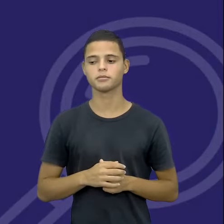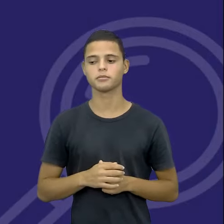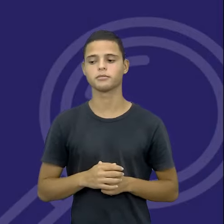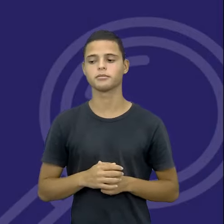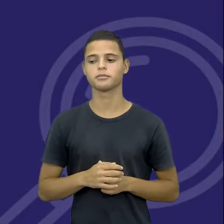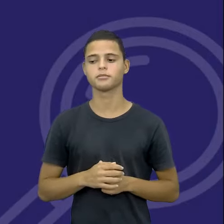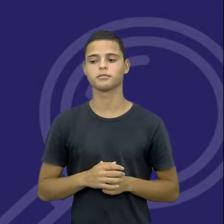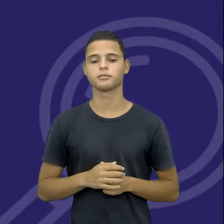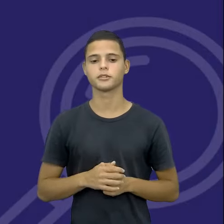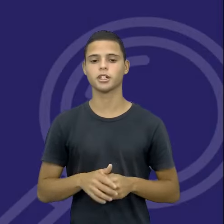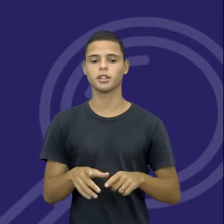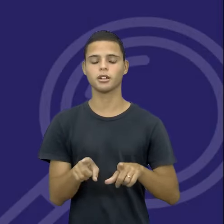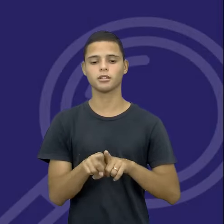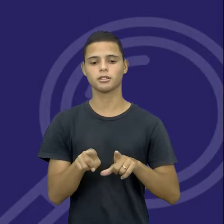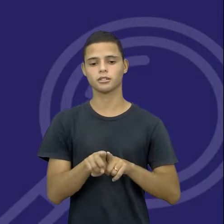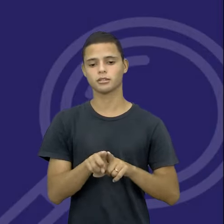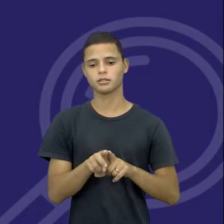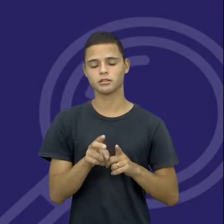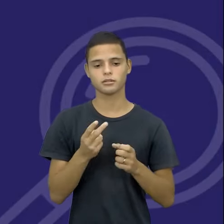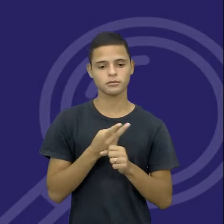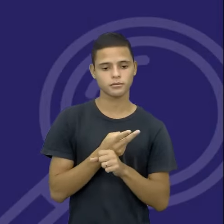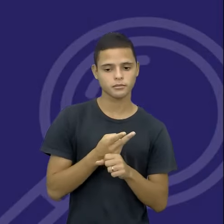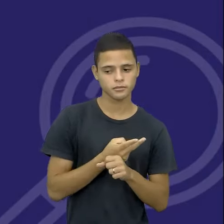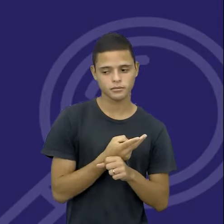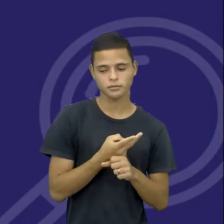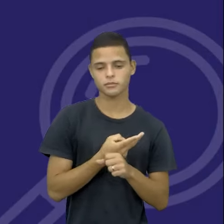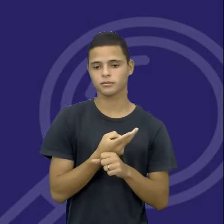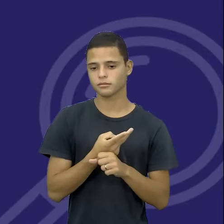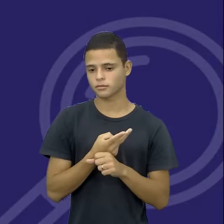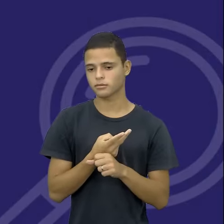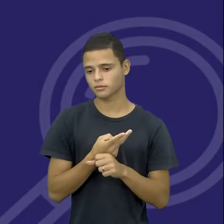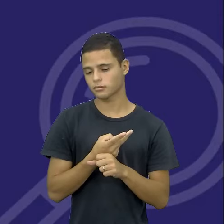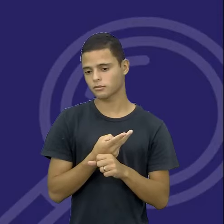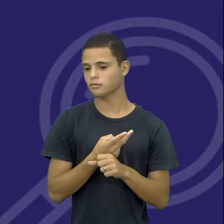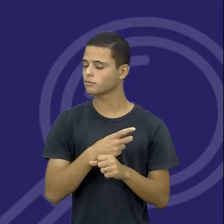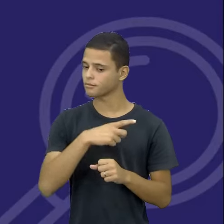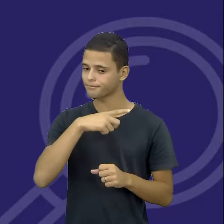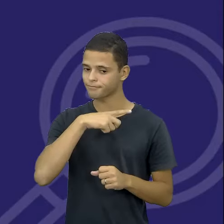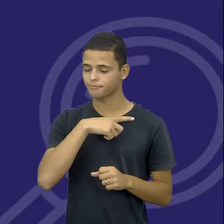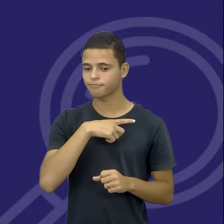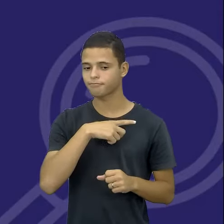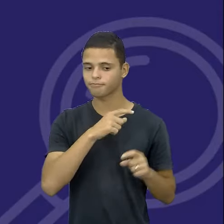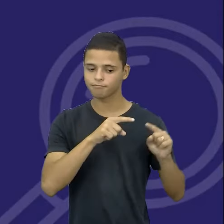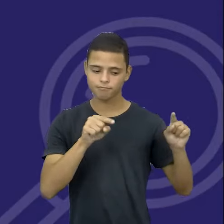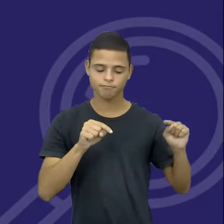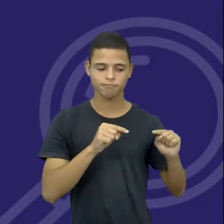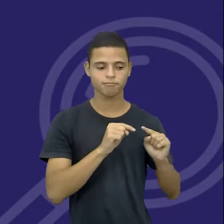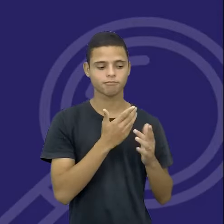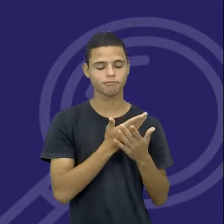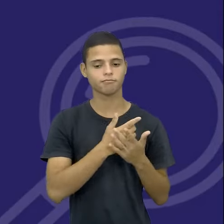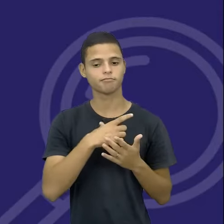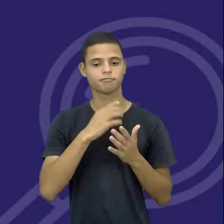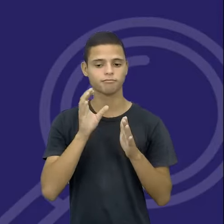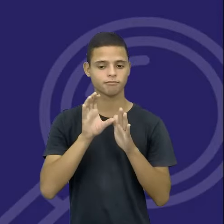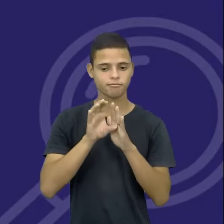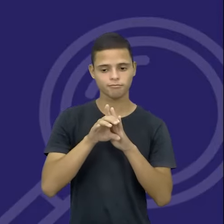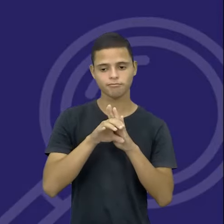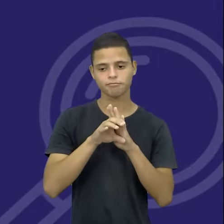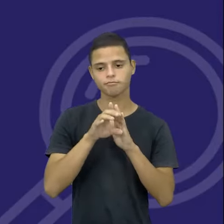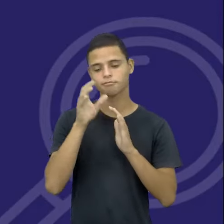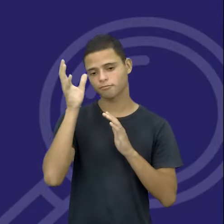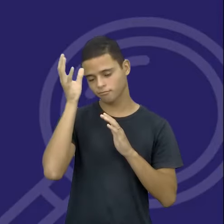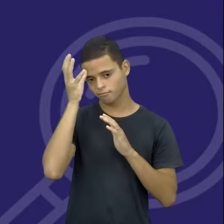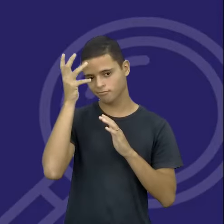Busca de consenso. Após as etapas anteriores, o professor tentará com toda a classe chegar a consenso sobre o